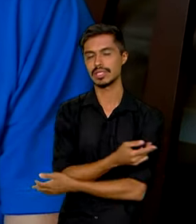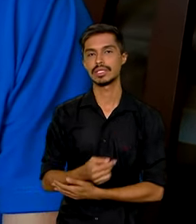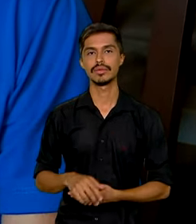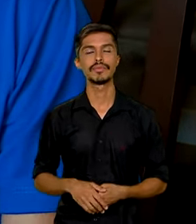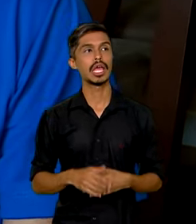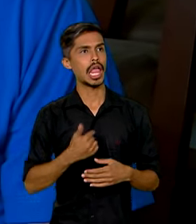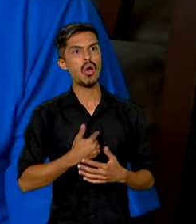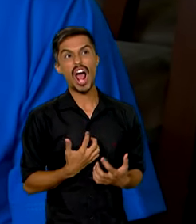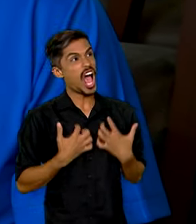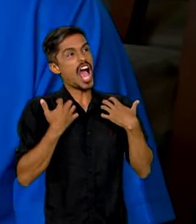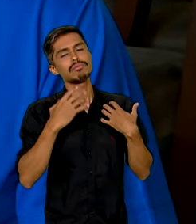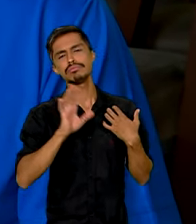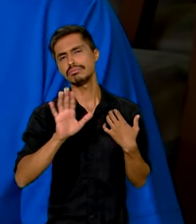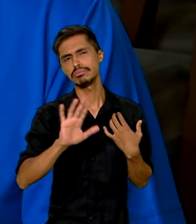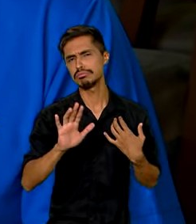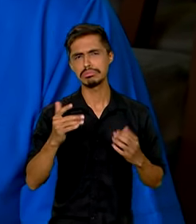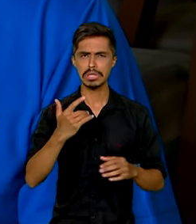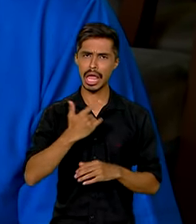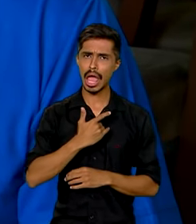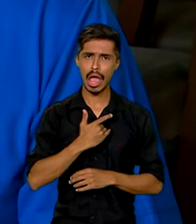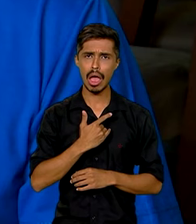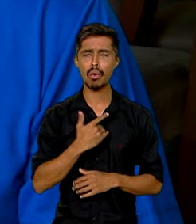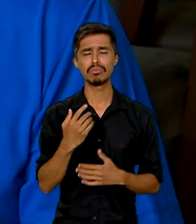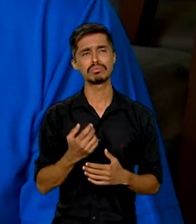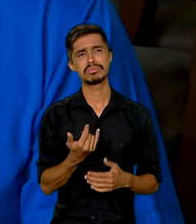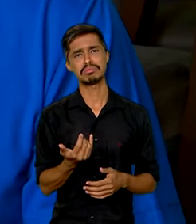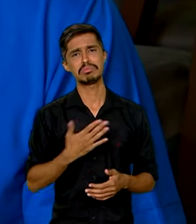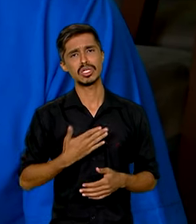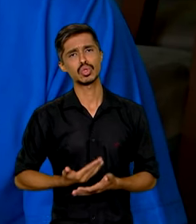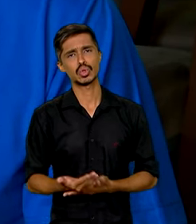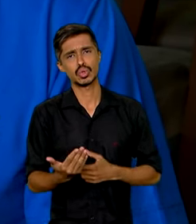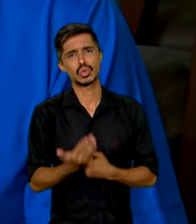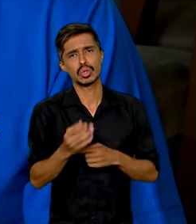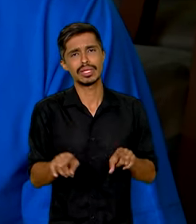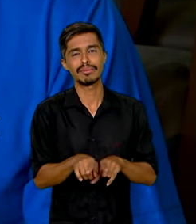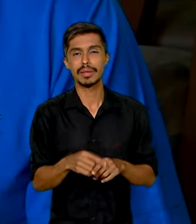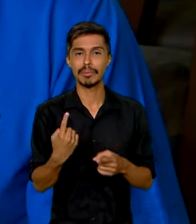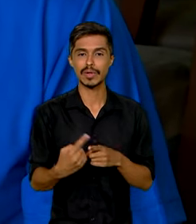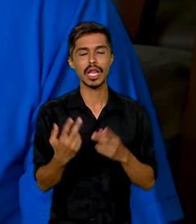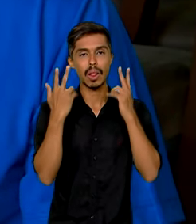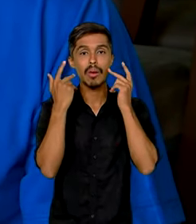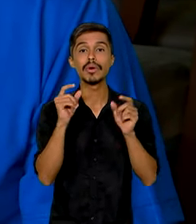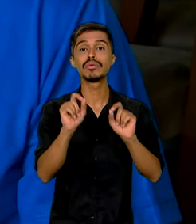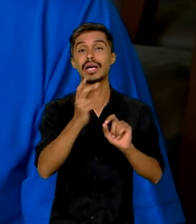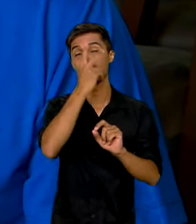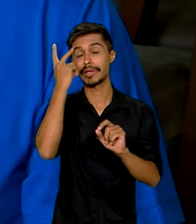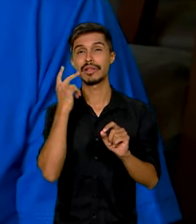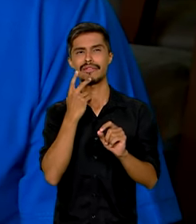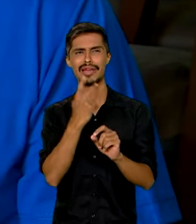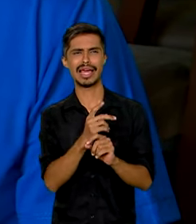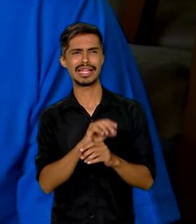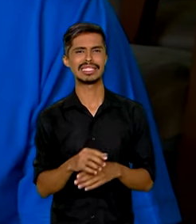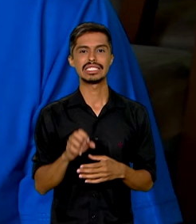me desesperei, né? Acho que isso aí foi um dos fatores que me ajudou também. Porque normalmente a pessoa vê falar em